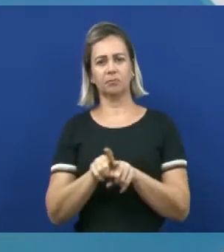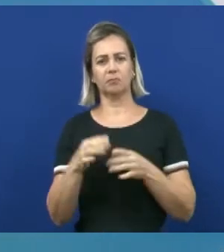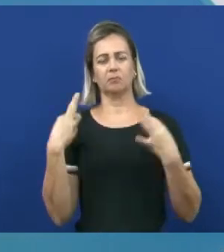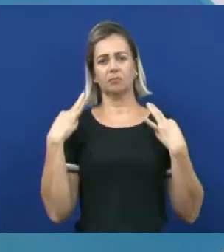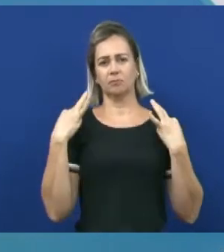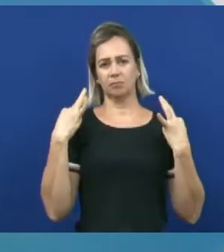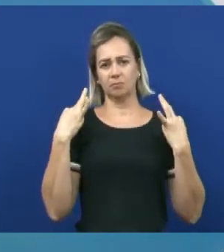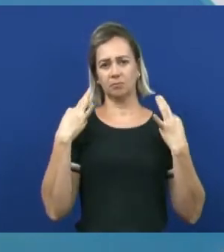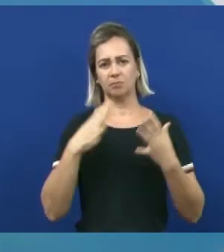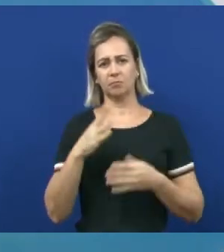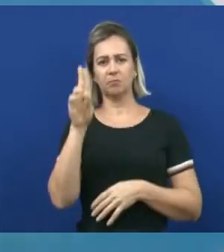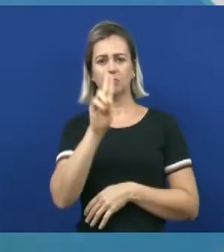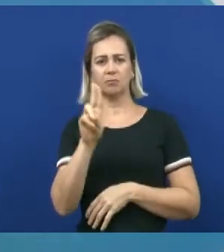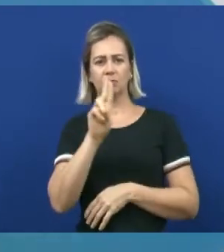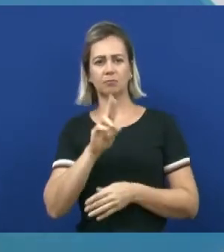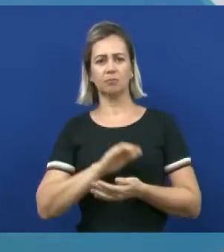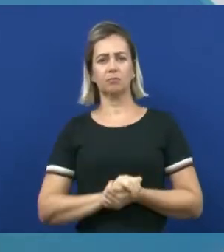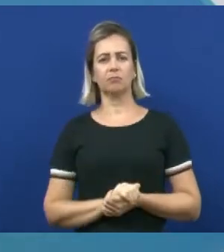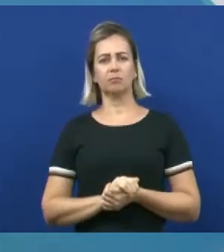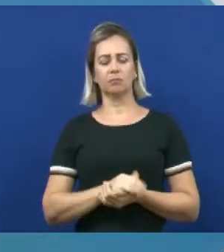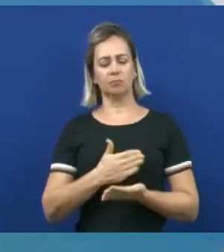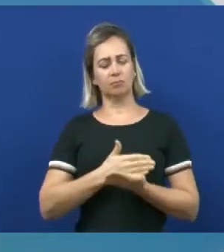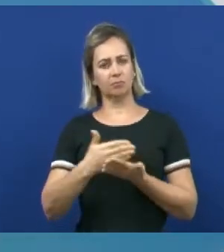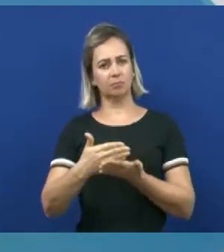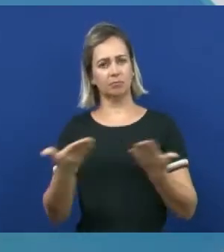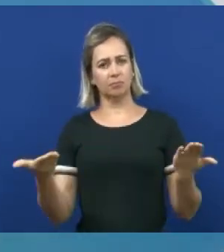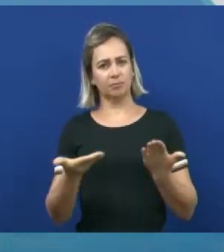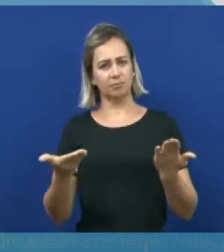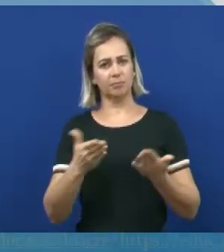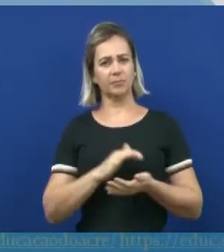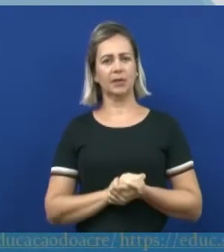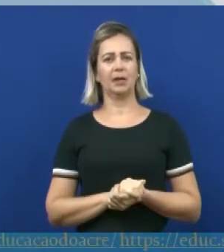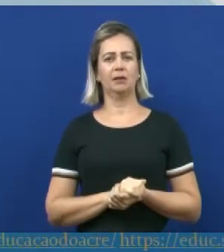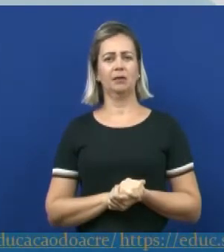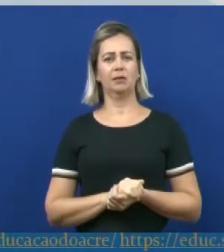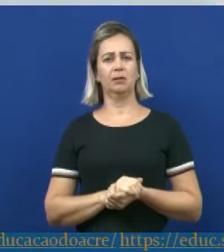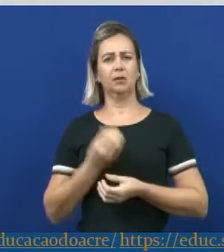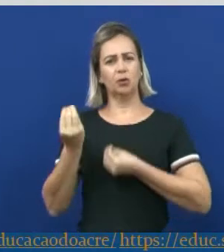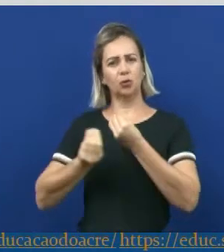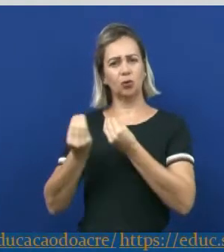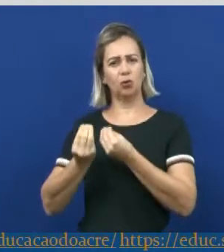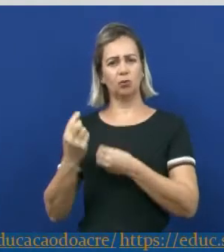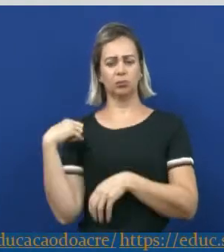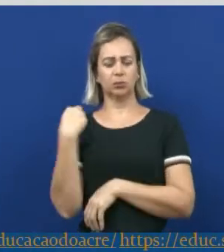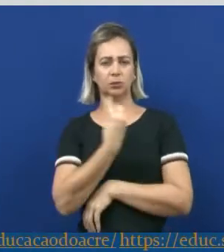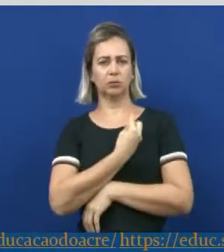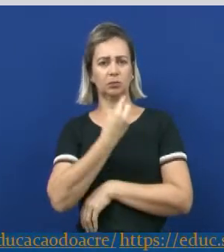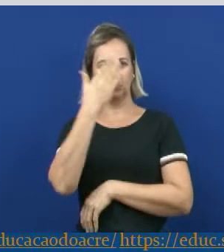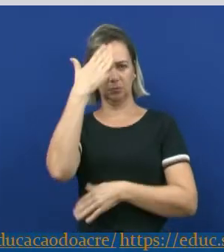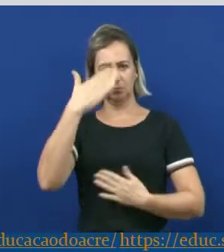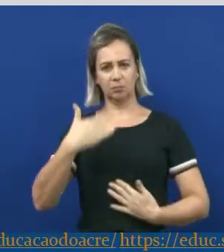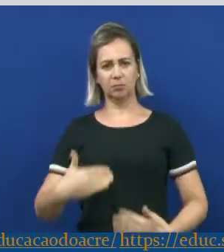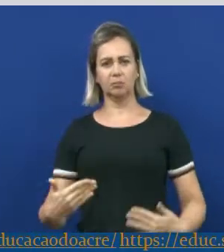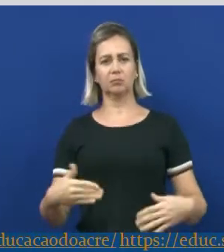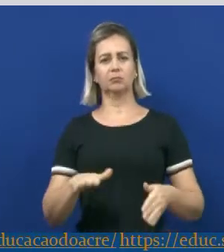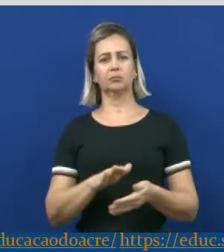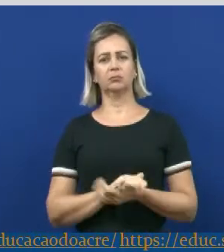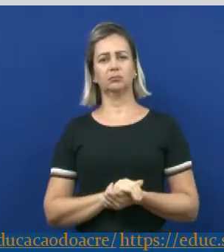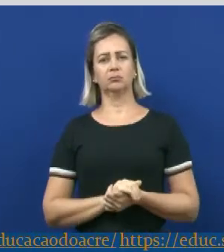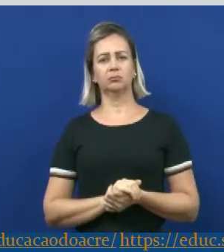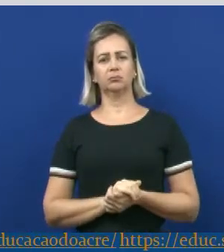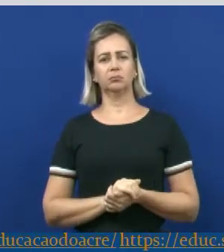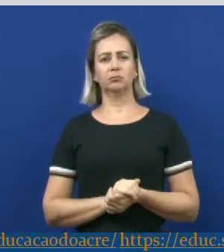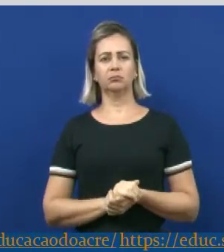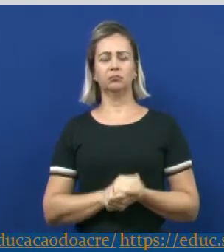roupas. Para começar, a gente vai comentar um pouquinho sobre como somos, certo? Sobre o físico,